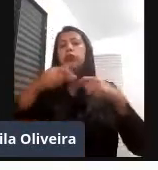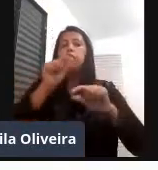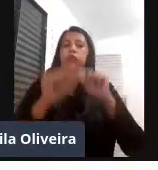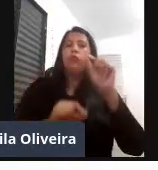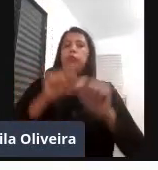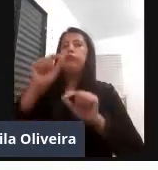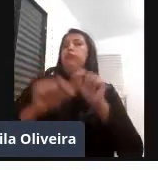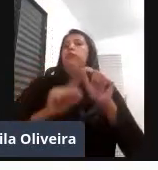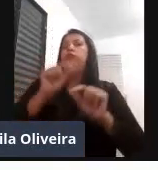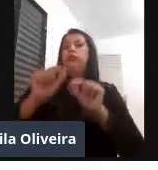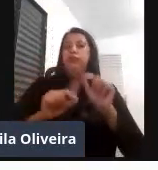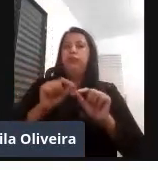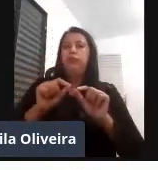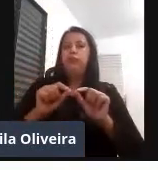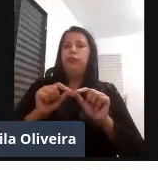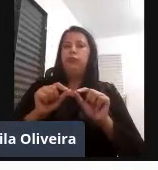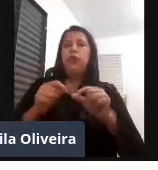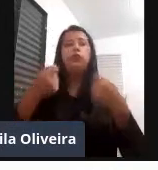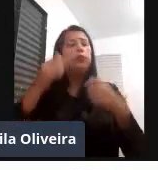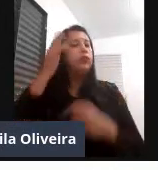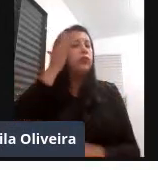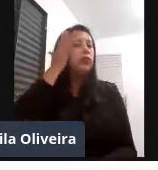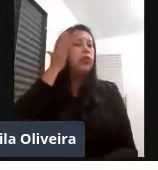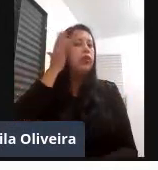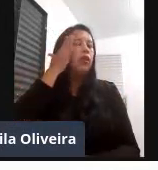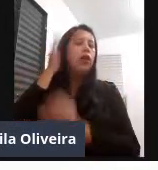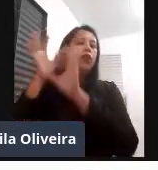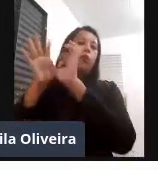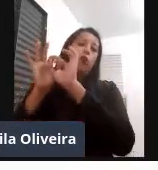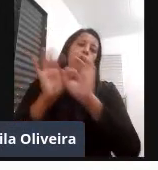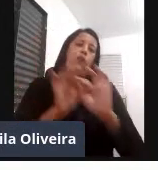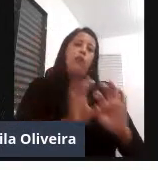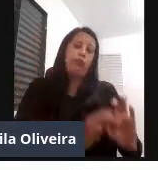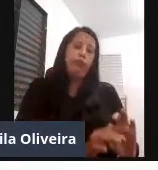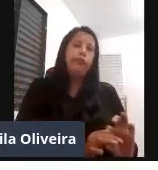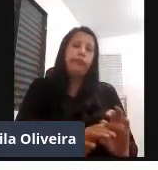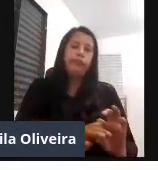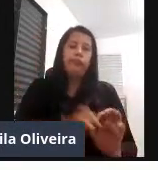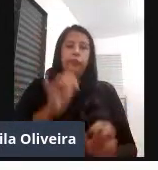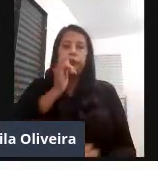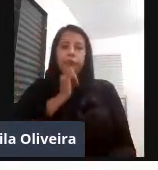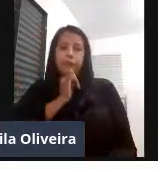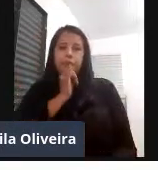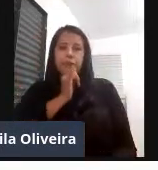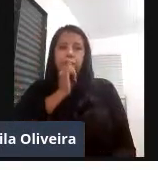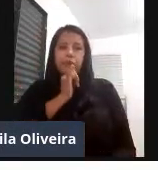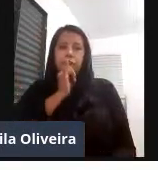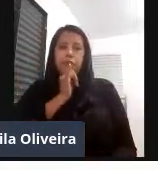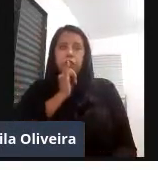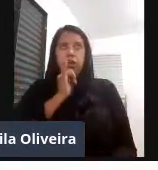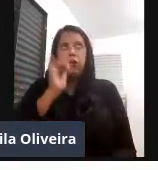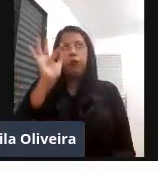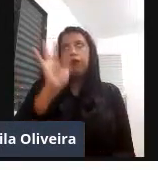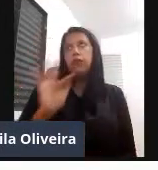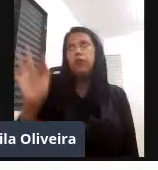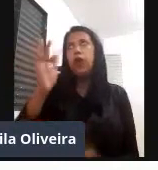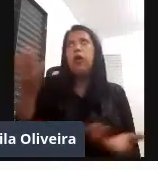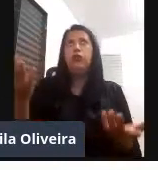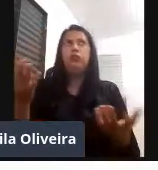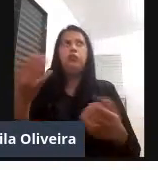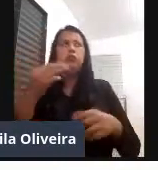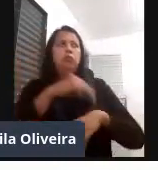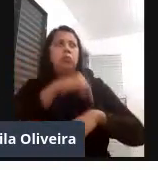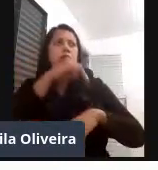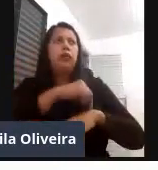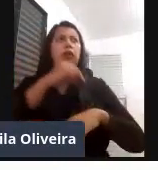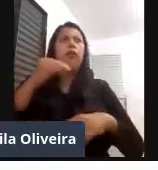gente entenda o contexto em que a gente está, por exemplo, se é numa graduação, se é no mestrado, ou se já é